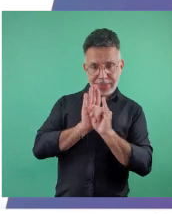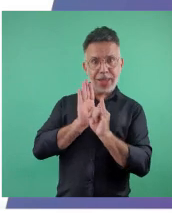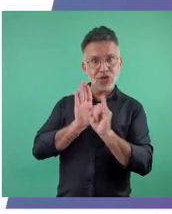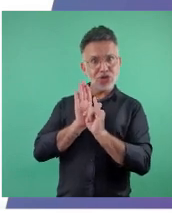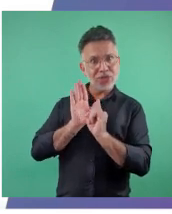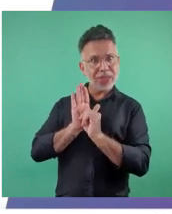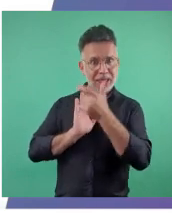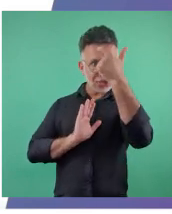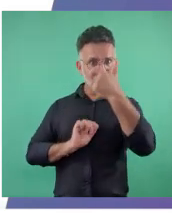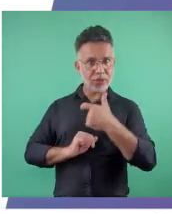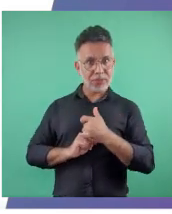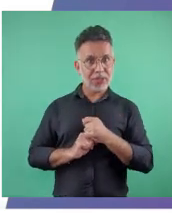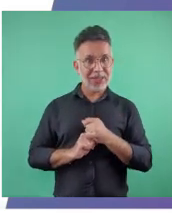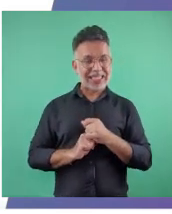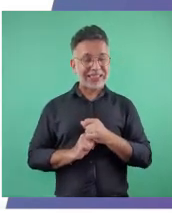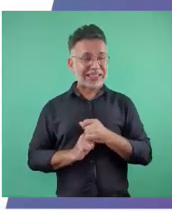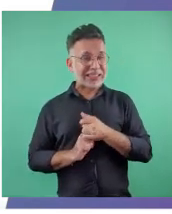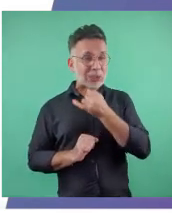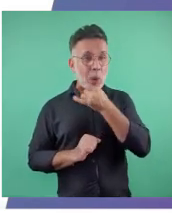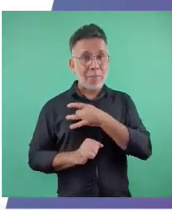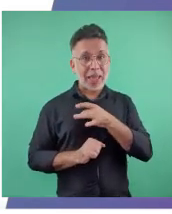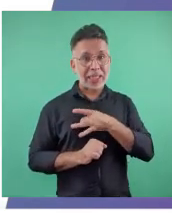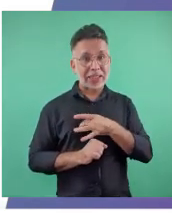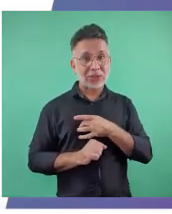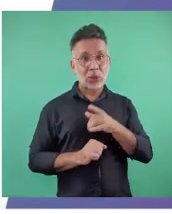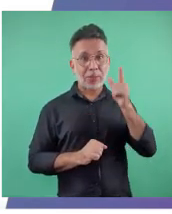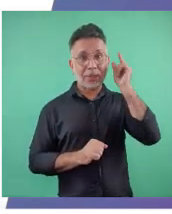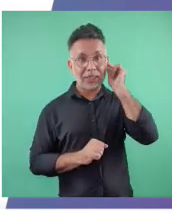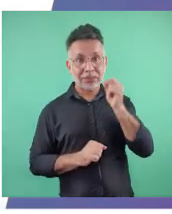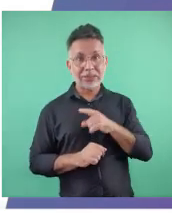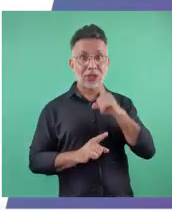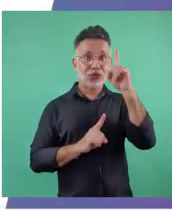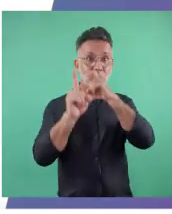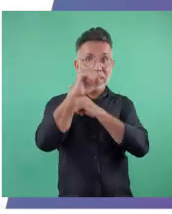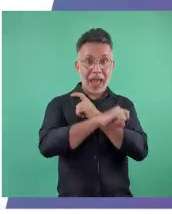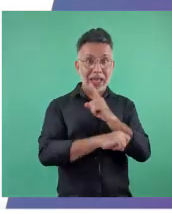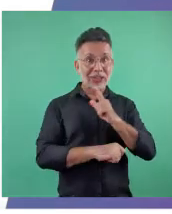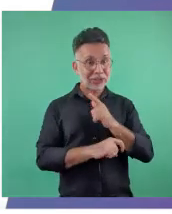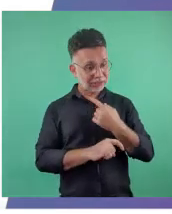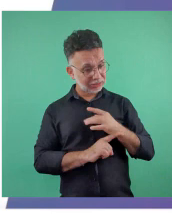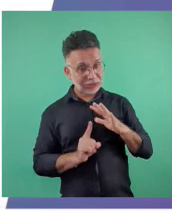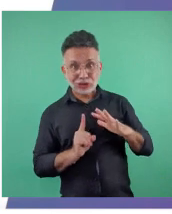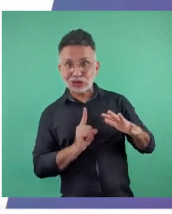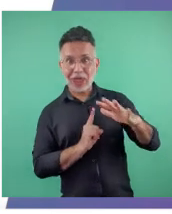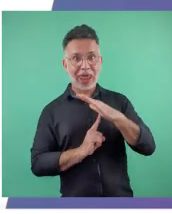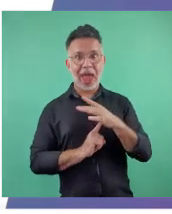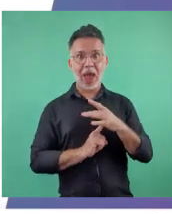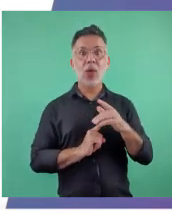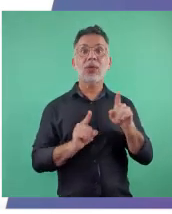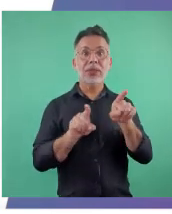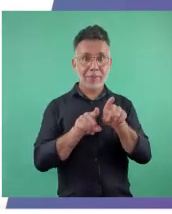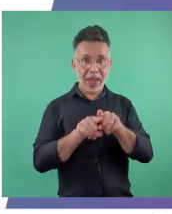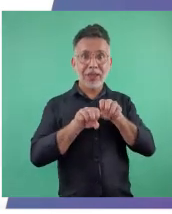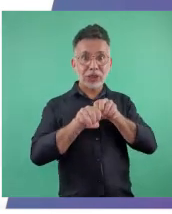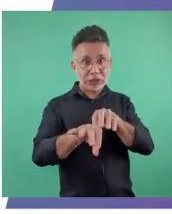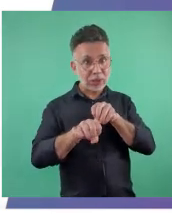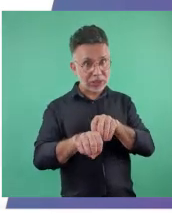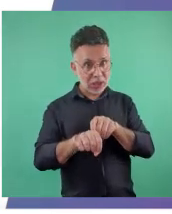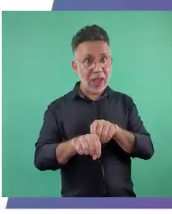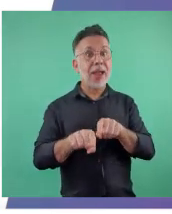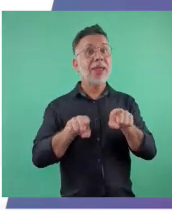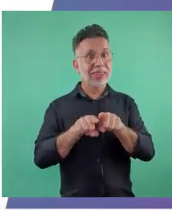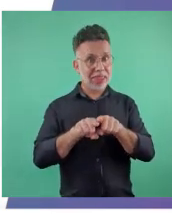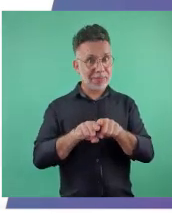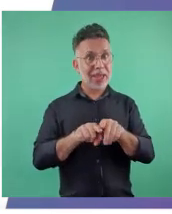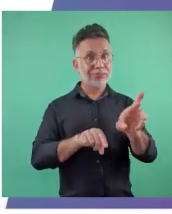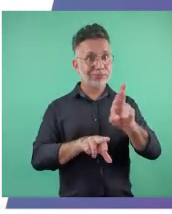identidade da pessoa, no estigma de ter uma perda auditiva, nas dificuldades de uma maneira geral educacionais e afeta